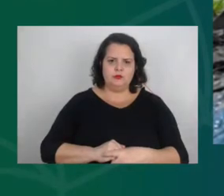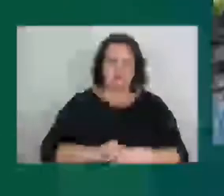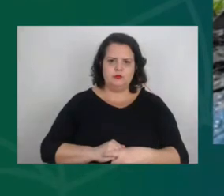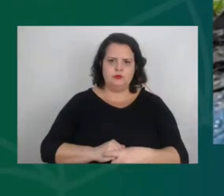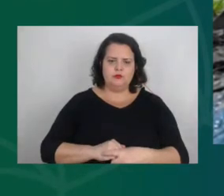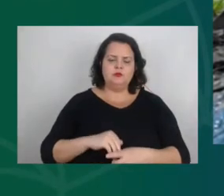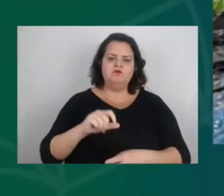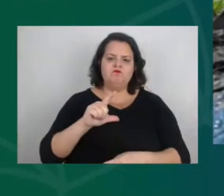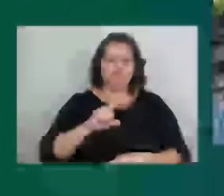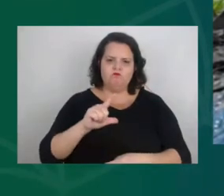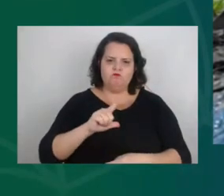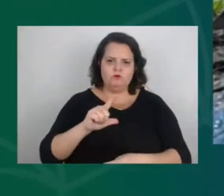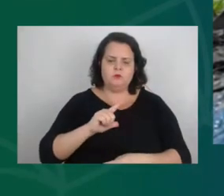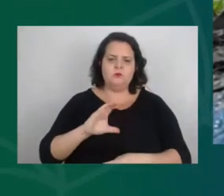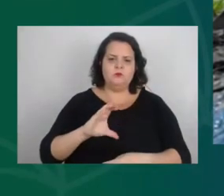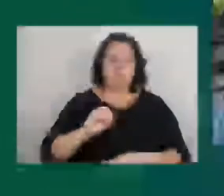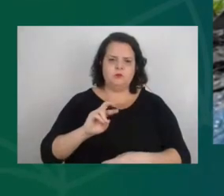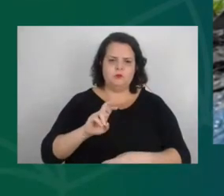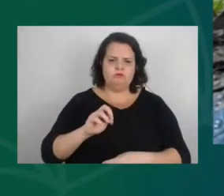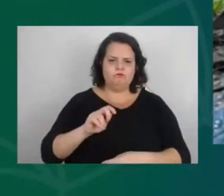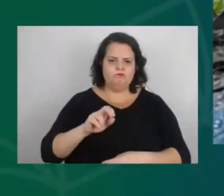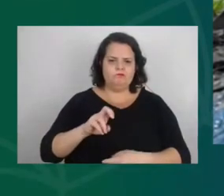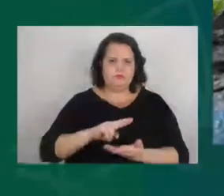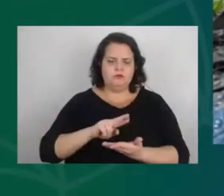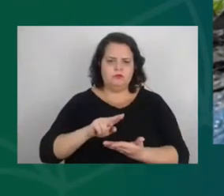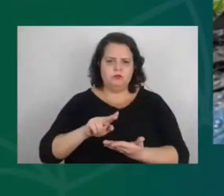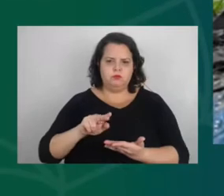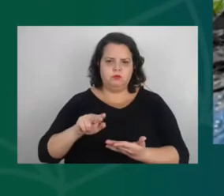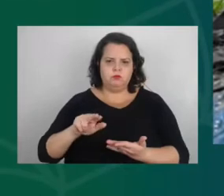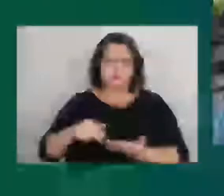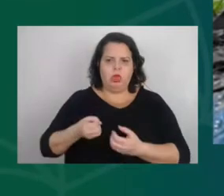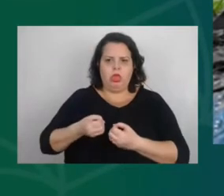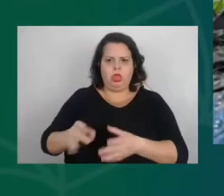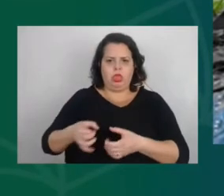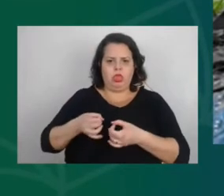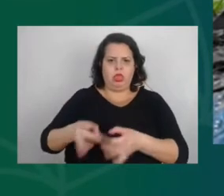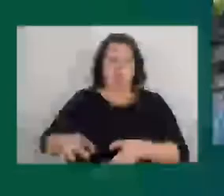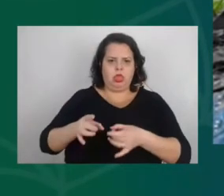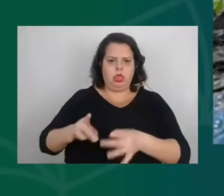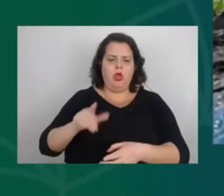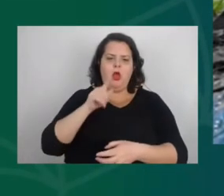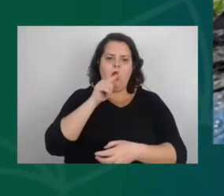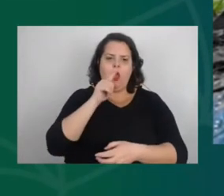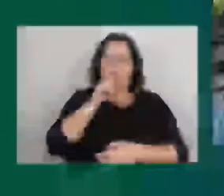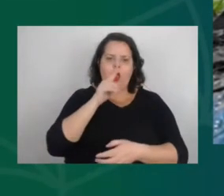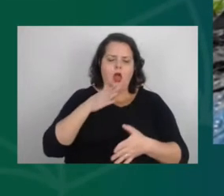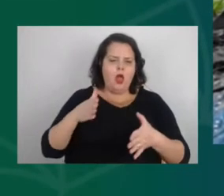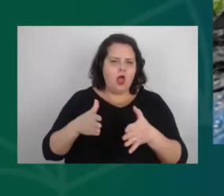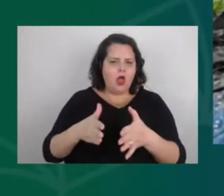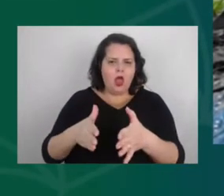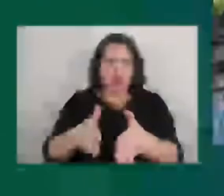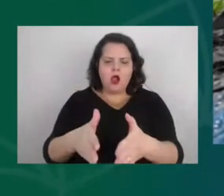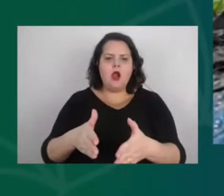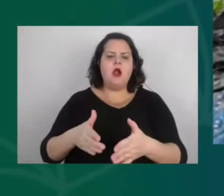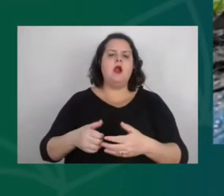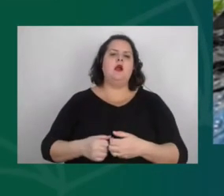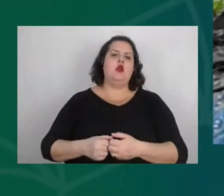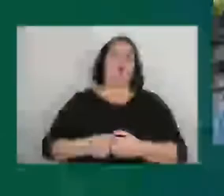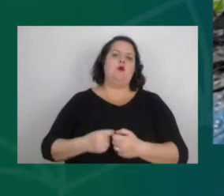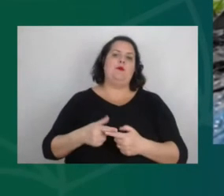Muitos corantes são descartados em rios próximos às